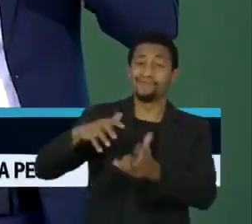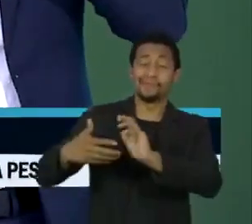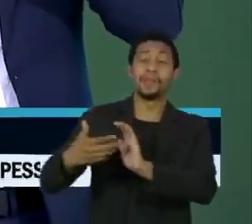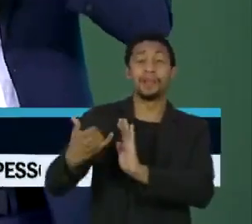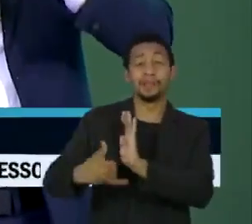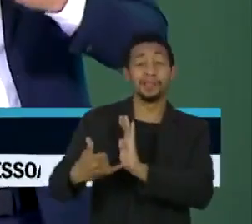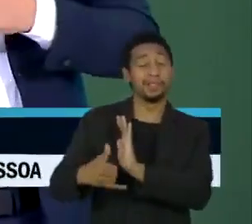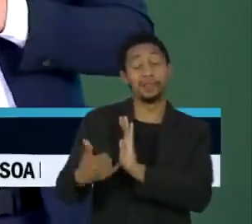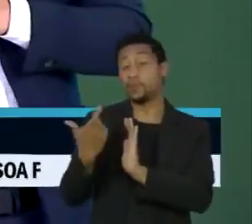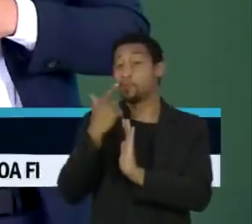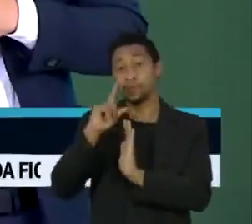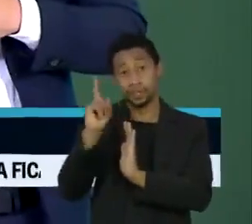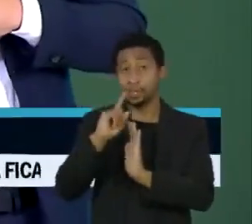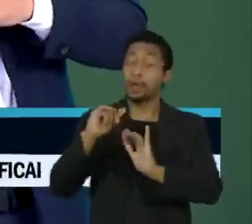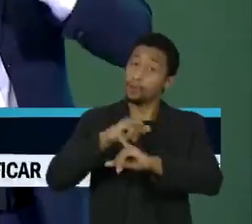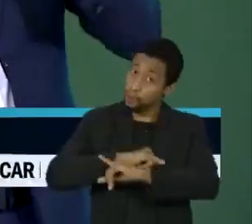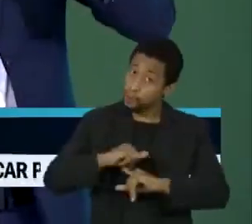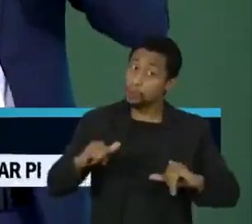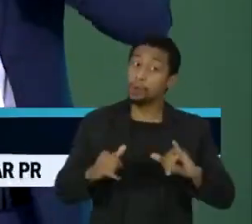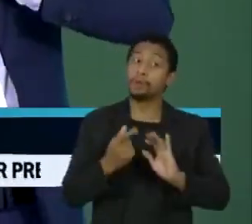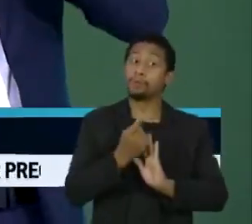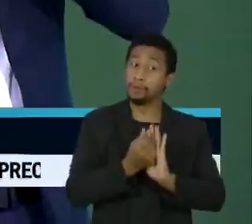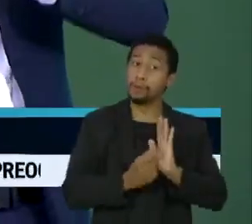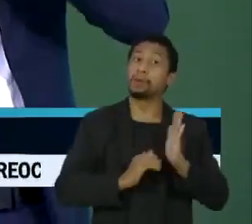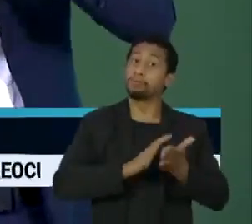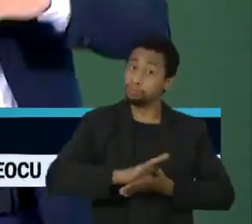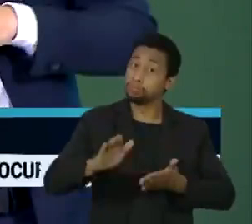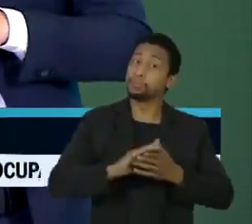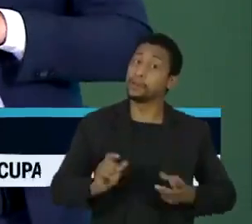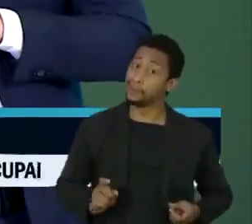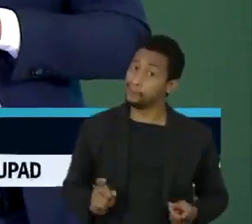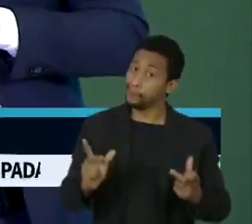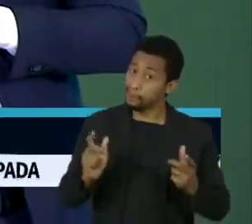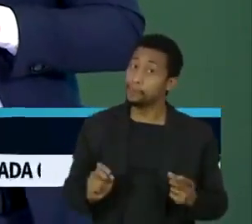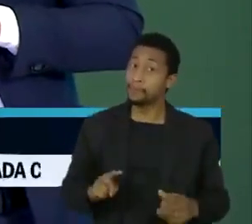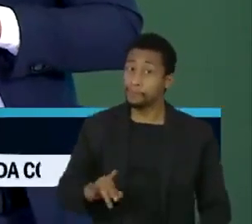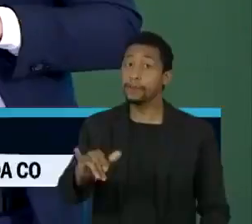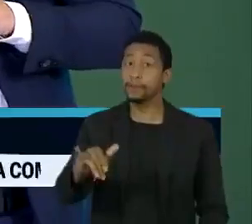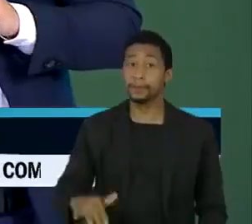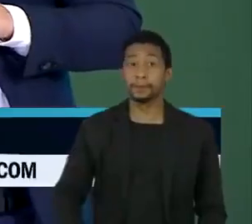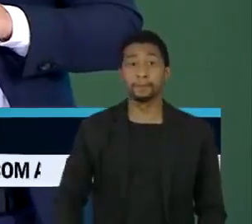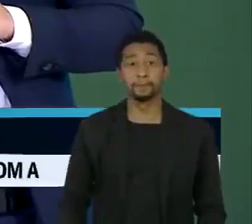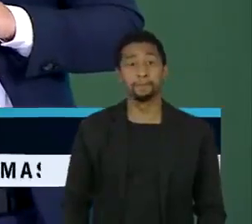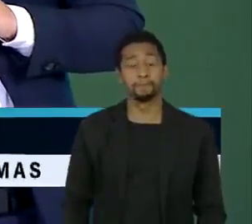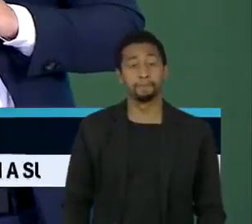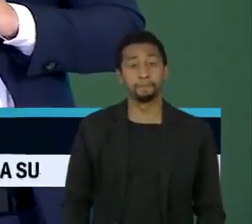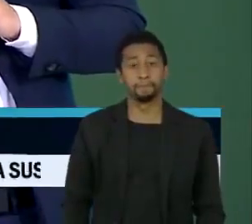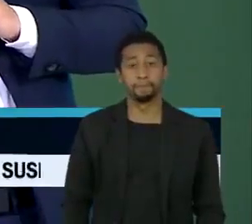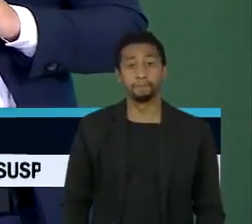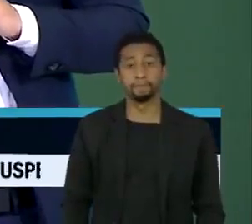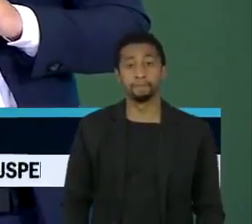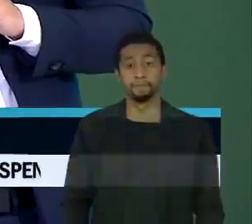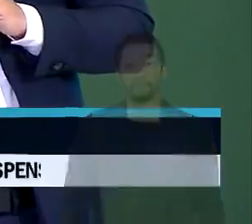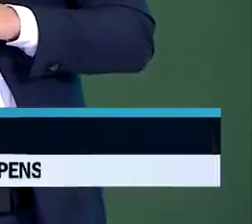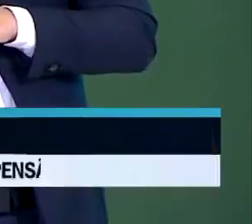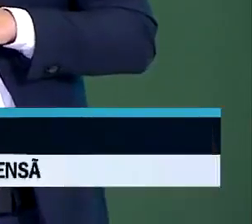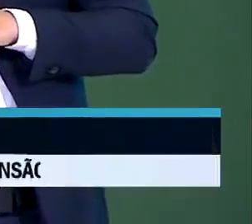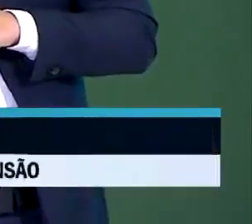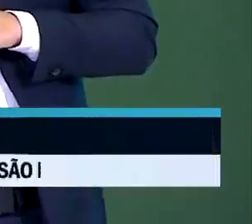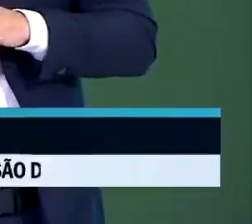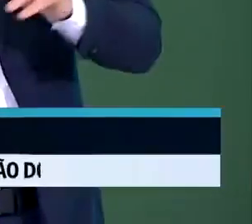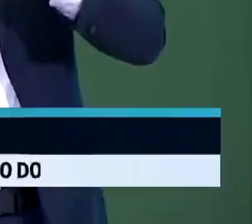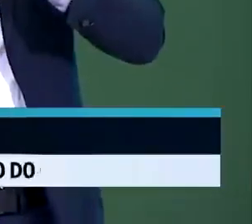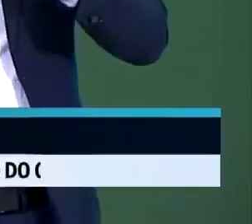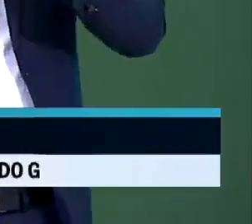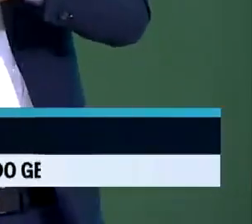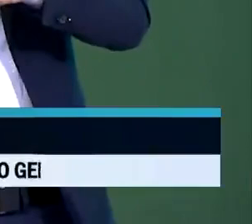renda, admitiu que vai haver um gasto maior no próximo ano. É evidente que, seja com um pedido de extrateto, seja com uma